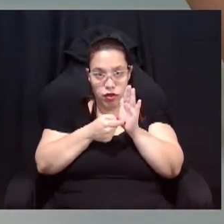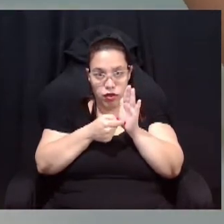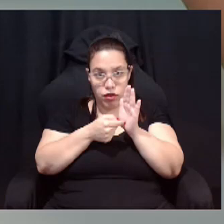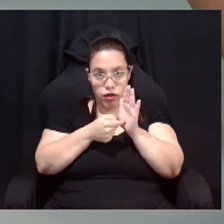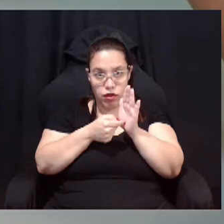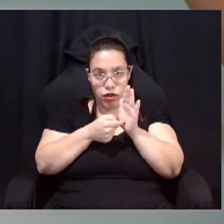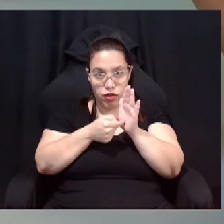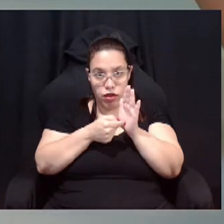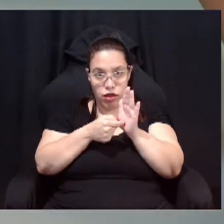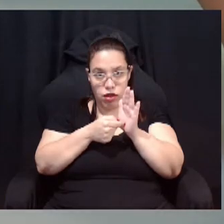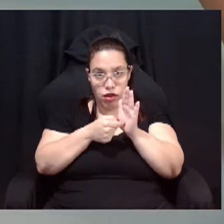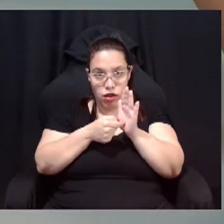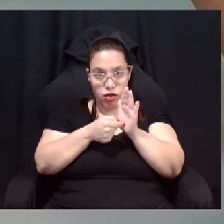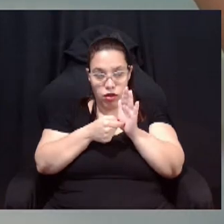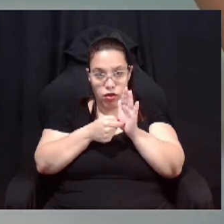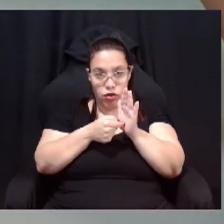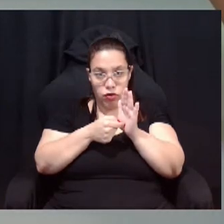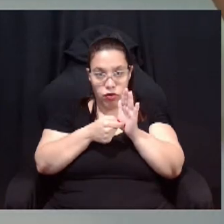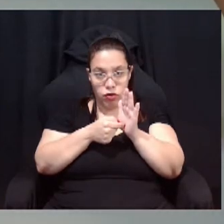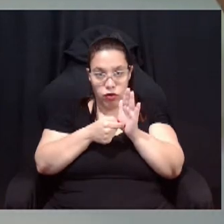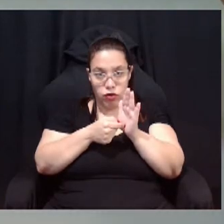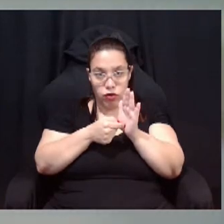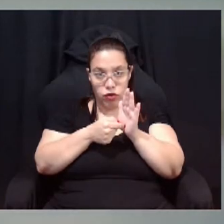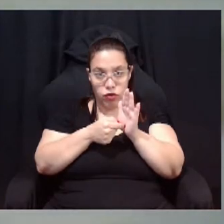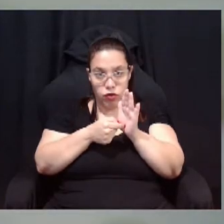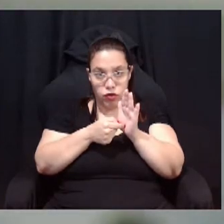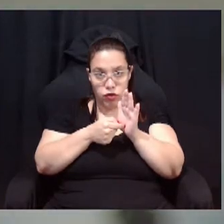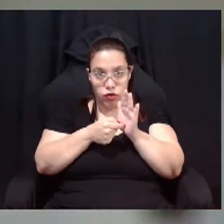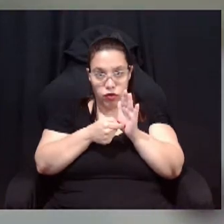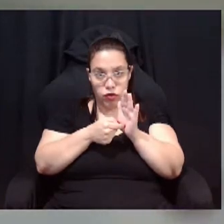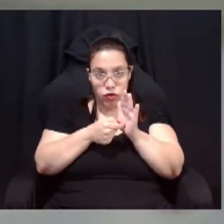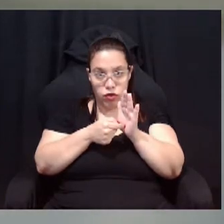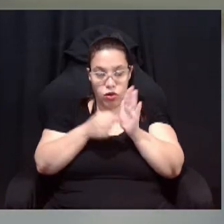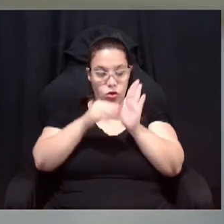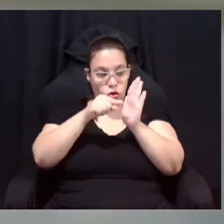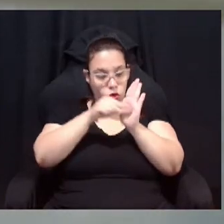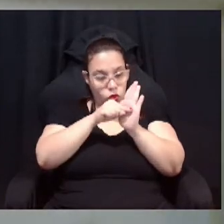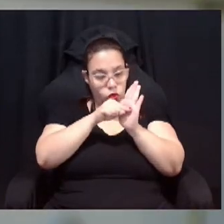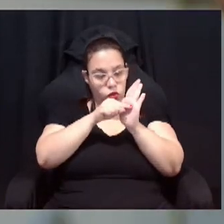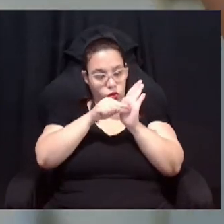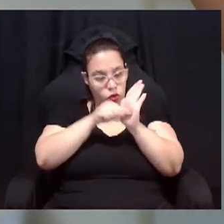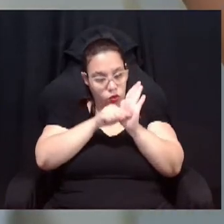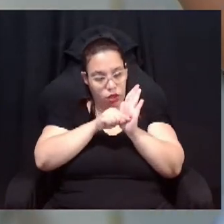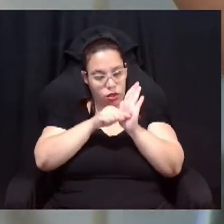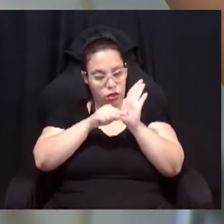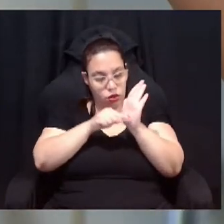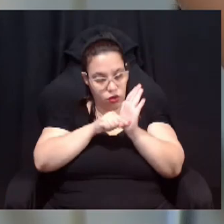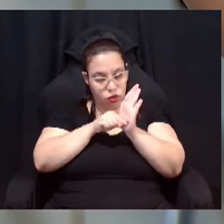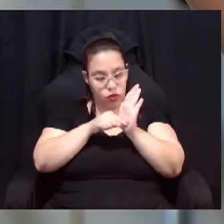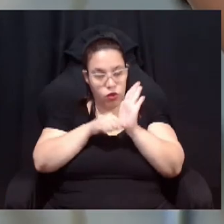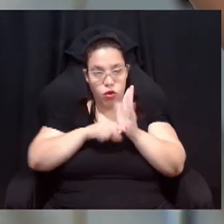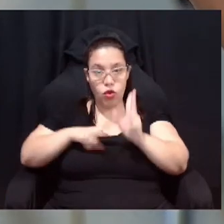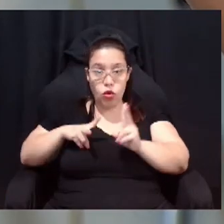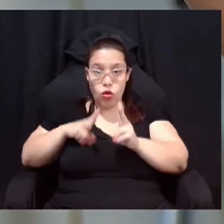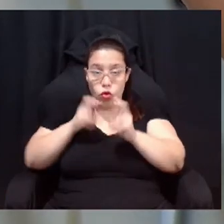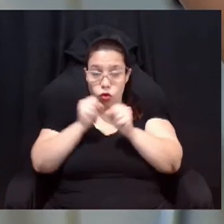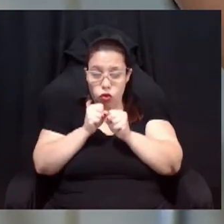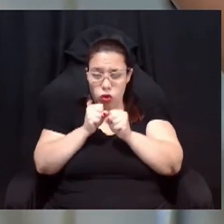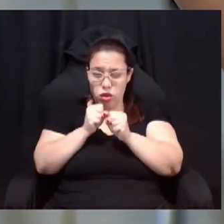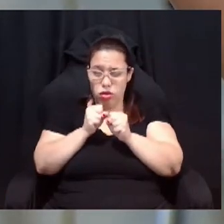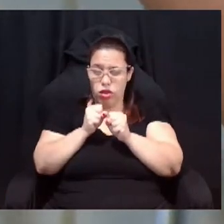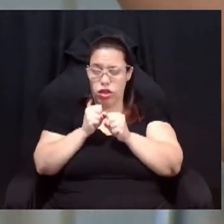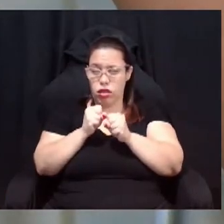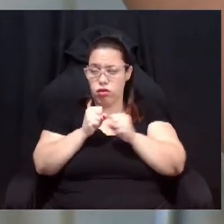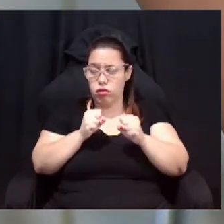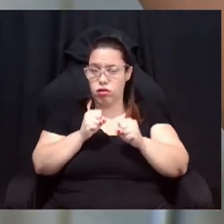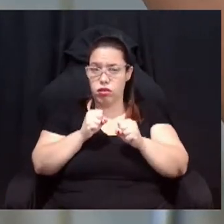do chaveiro, tá? É um debaixo do outro. E qual é a força que eu tenho que fazer, porque é o